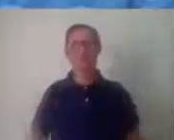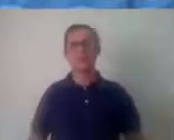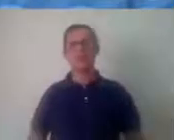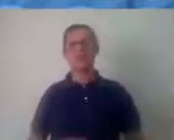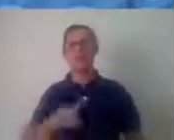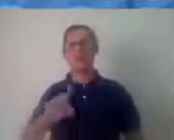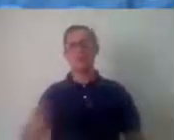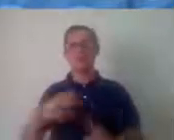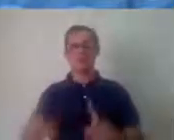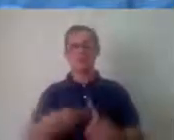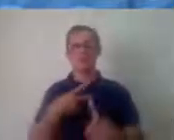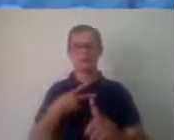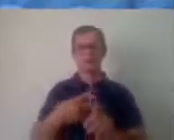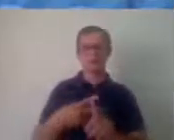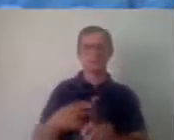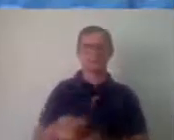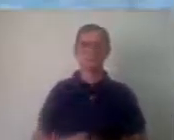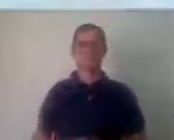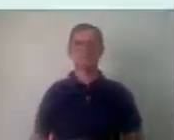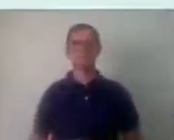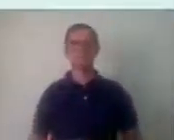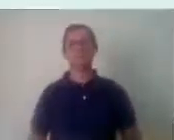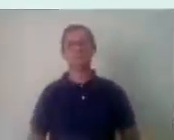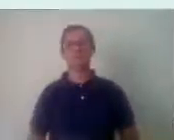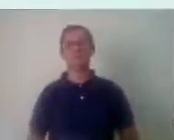integrais duplas.